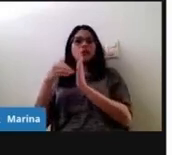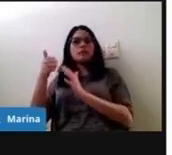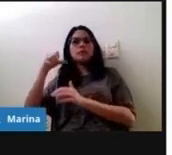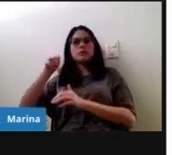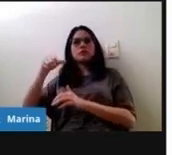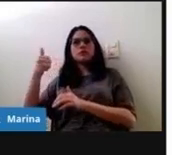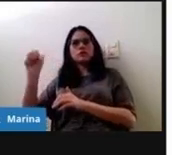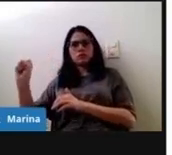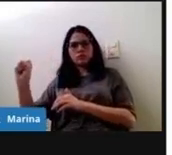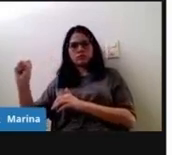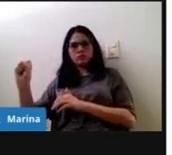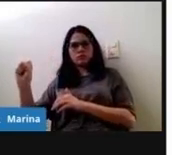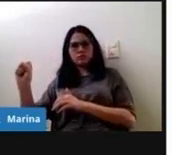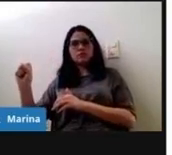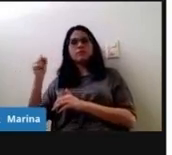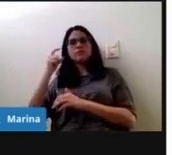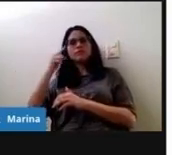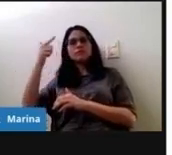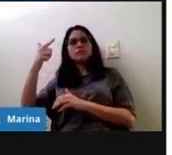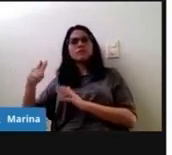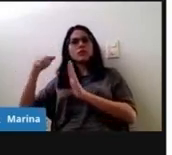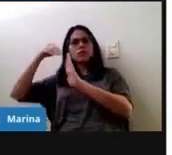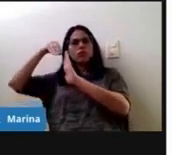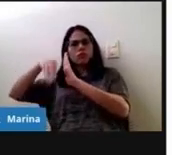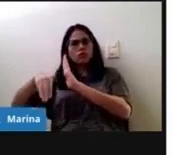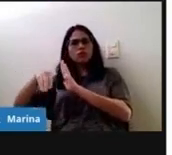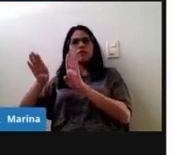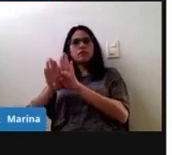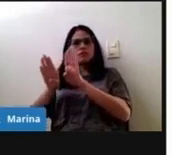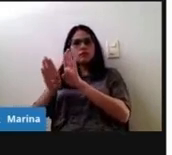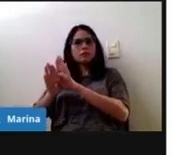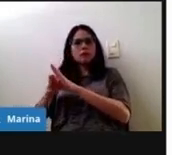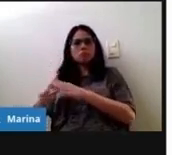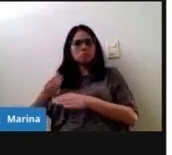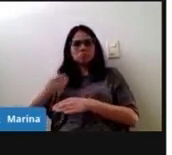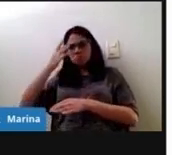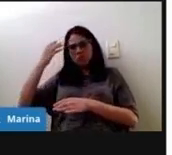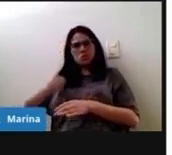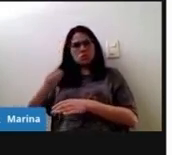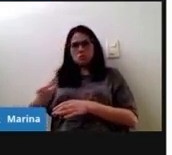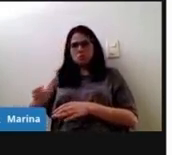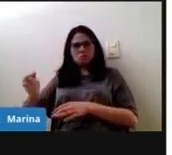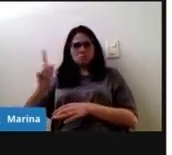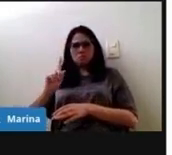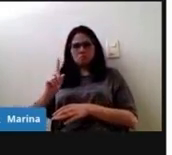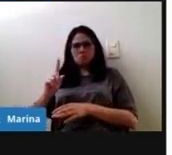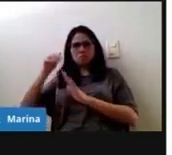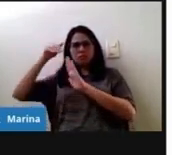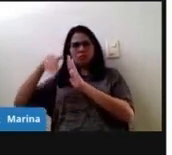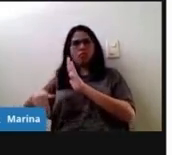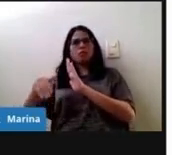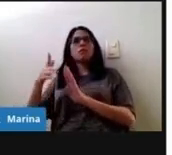Aqui também houve uma outra queda, não tão severa quanto a primeira, tá? Por volta